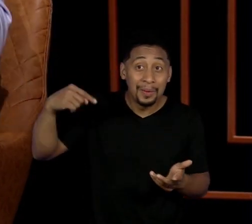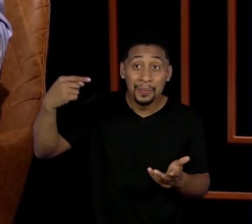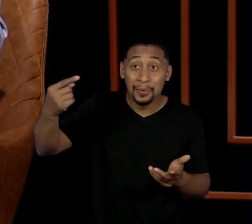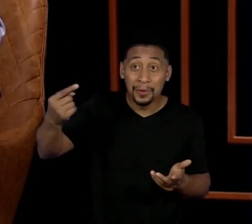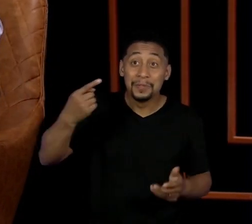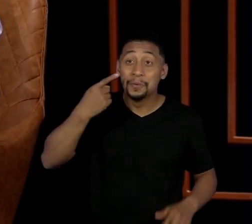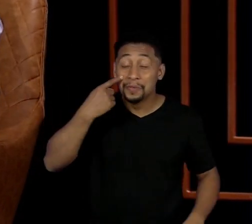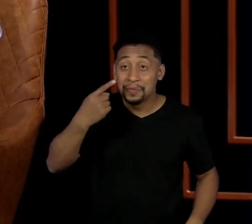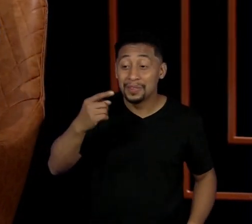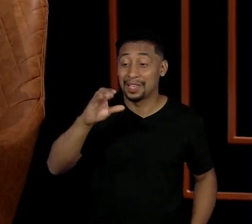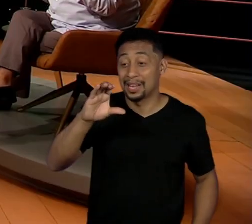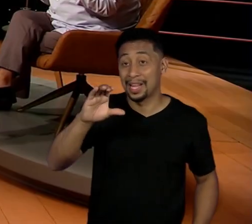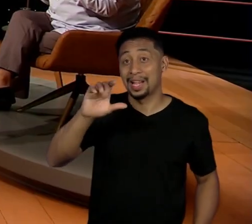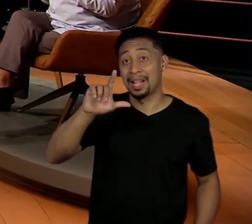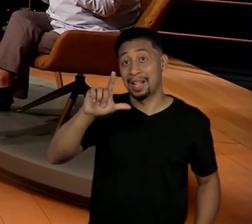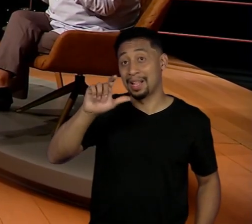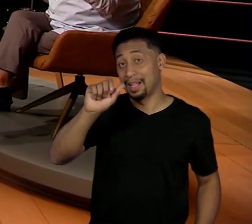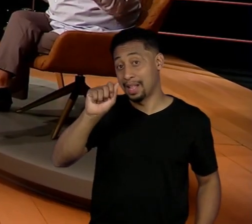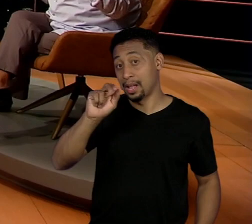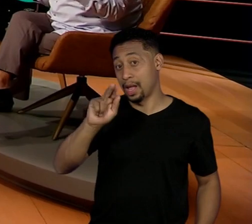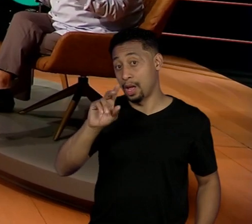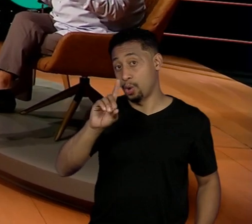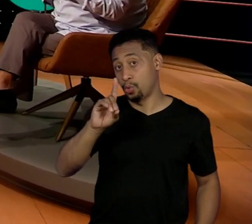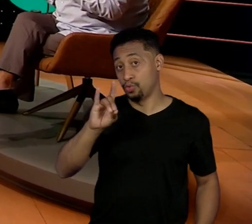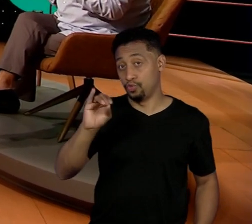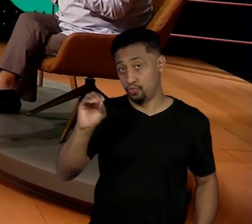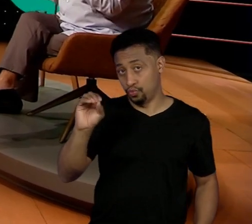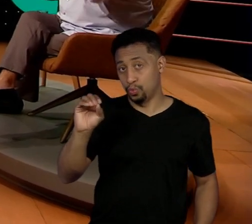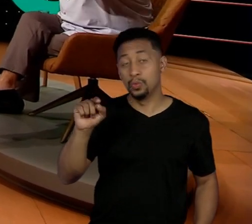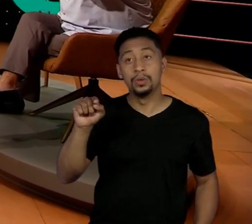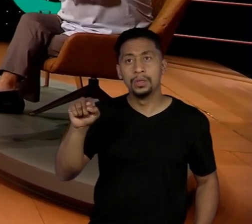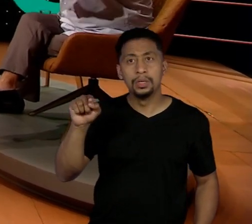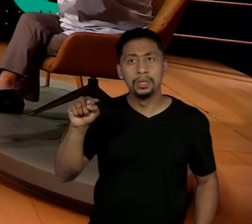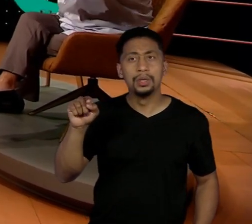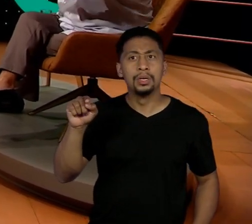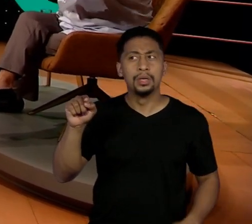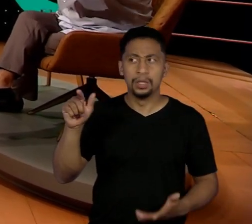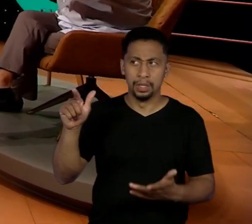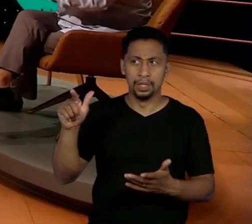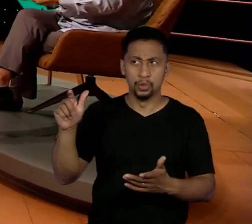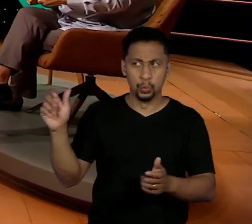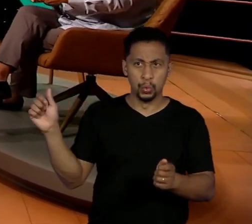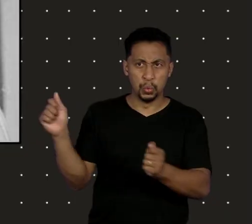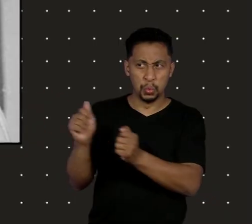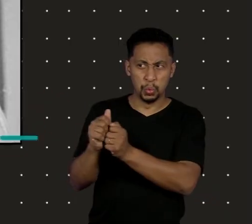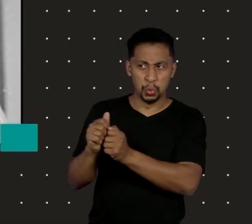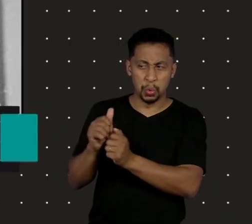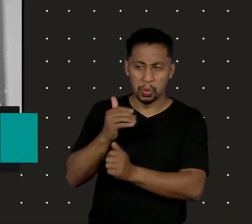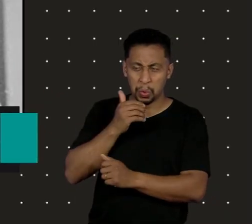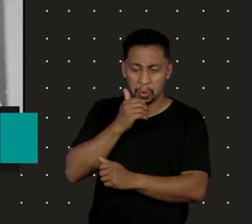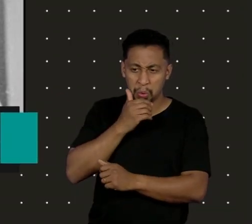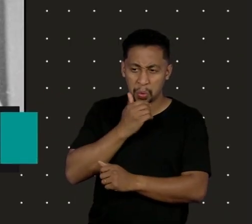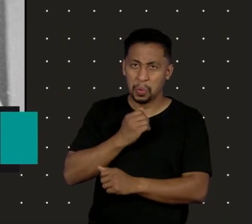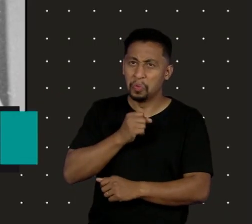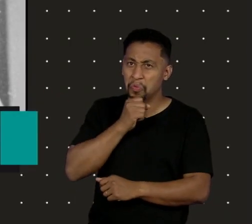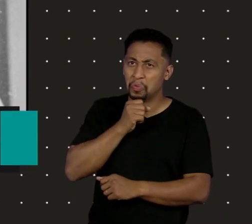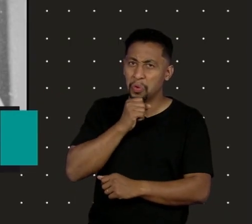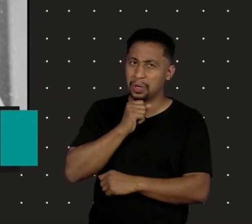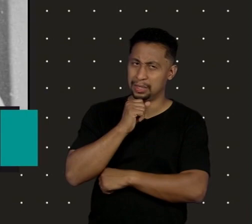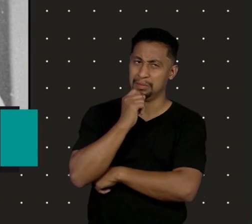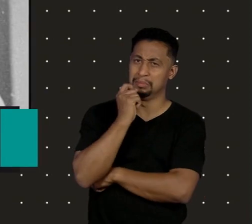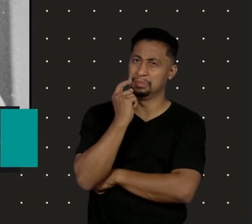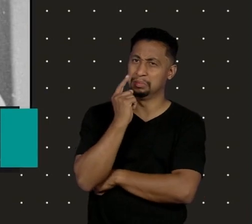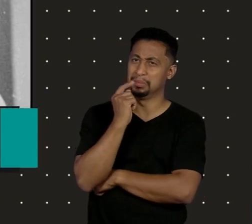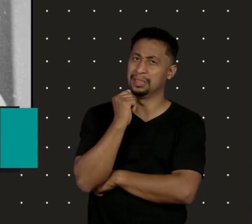Cláudio Correia Castro, eu falei, se não me engano, isso já em outras entrevistas, no Vale Tudo, eu falei, olha, um senhor grisalho